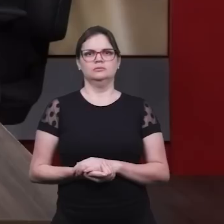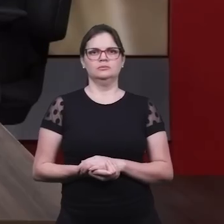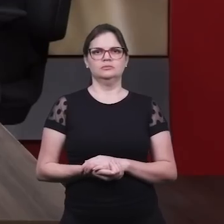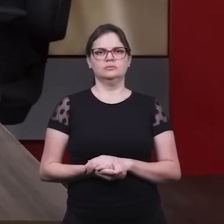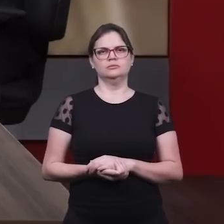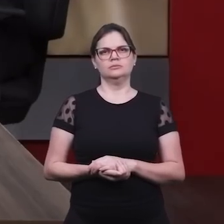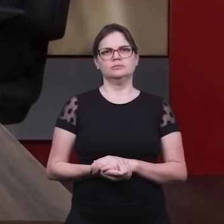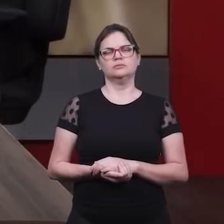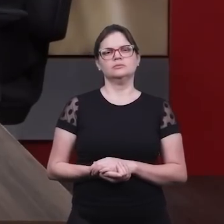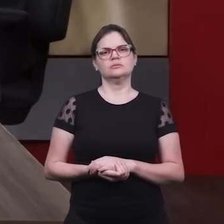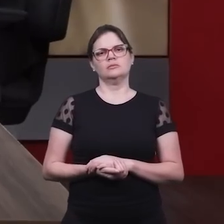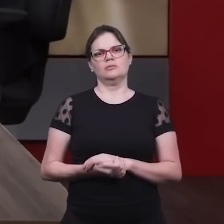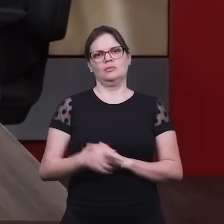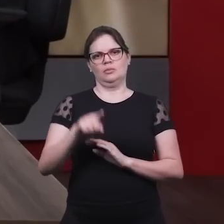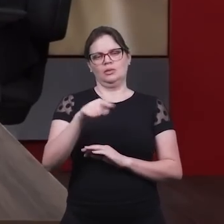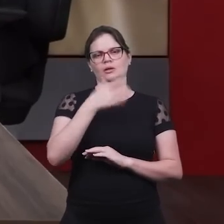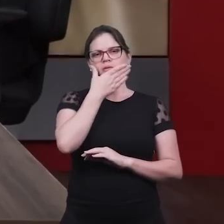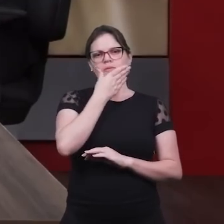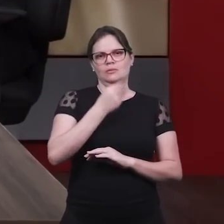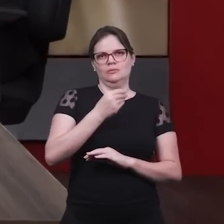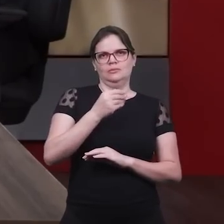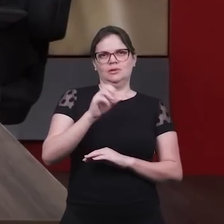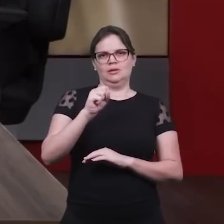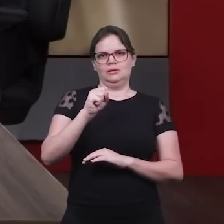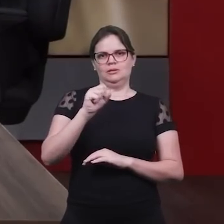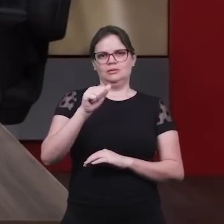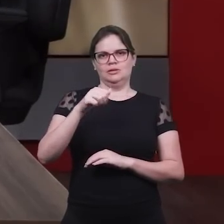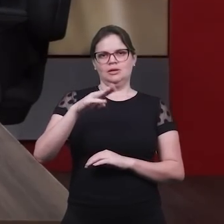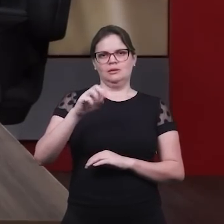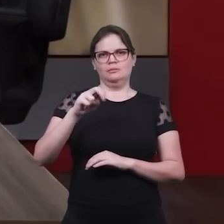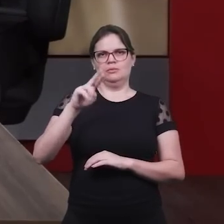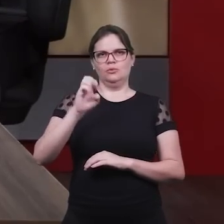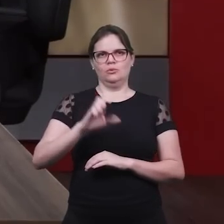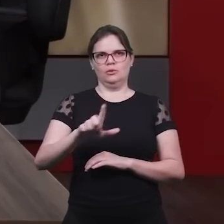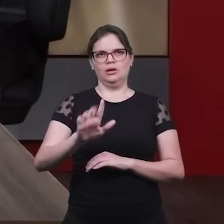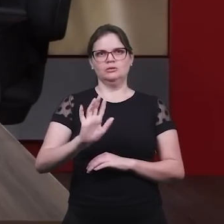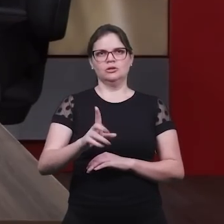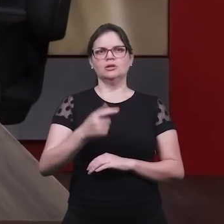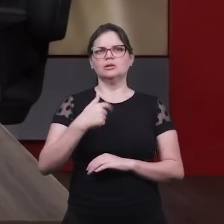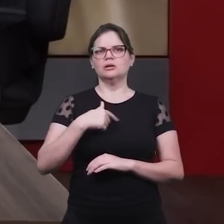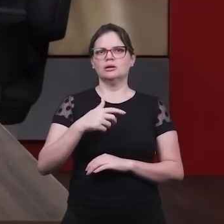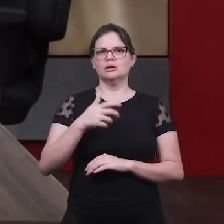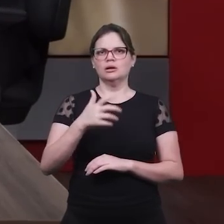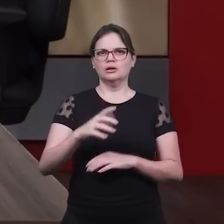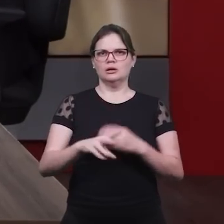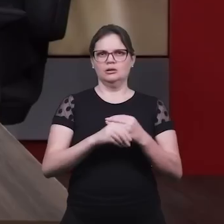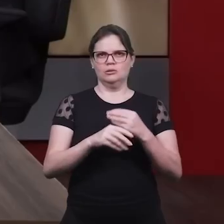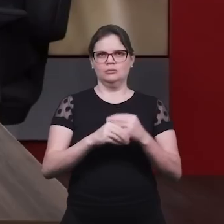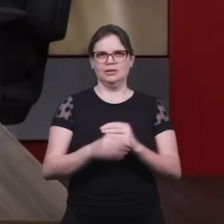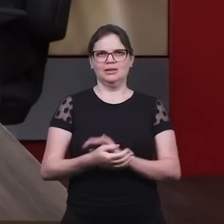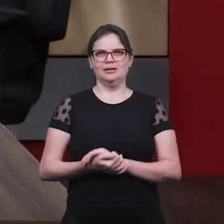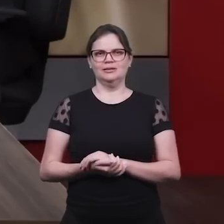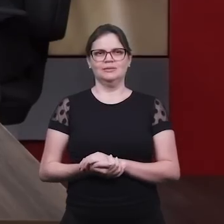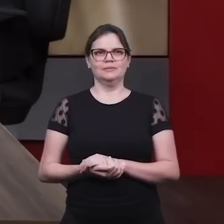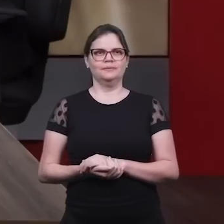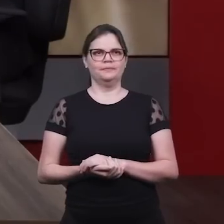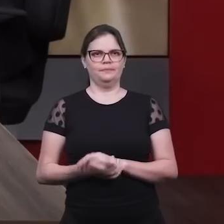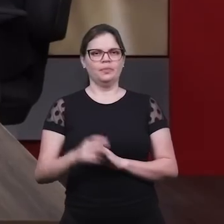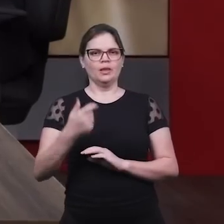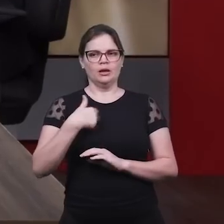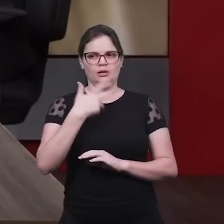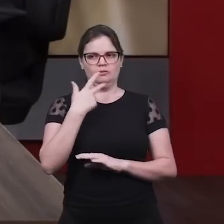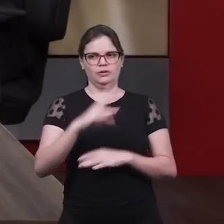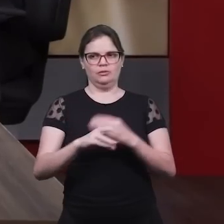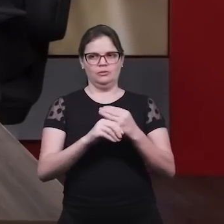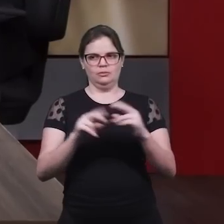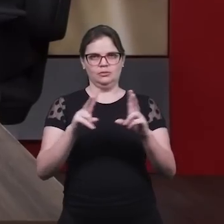Samuel esteve lá no Monte Nebo, né, Samuel? Vamos agora, nós já estamos indo para o final do... Não, eu queria só fazer um comentário. Não, mas vai ter tempo ainda. Eu vou fazer um comentário sobre Edom